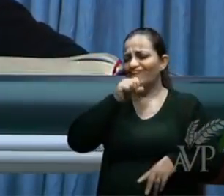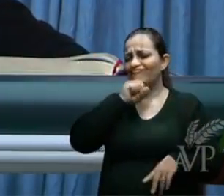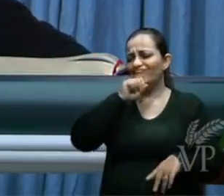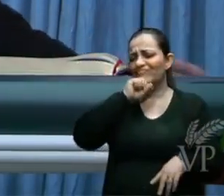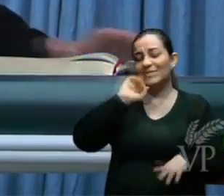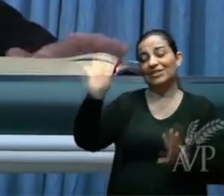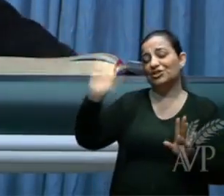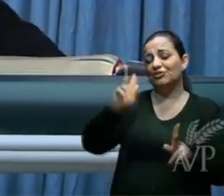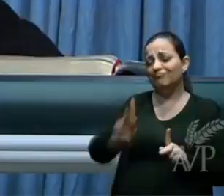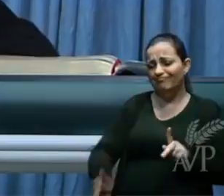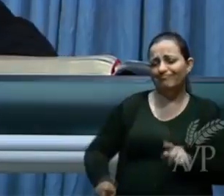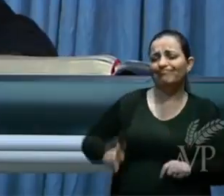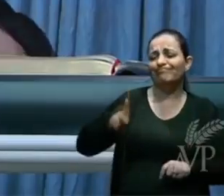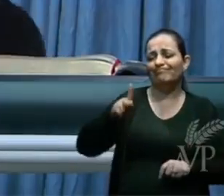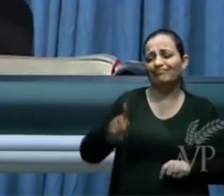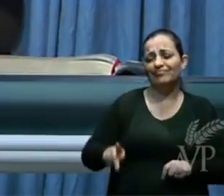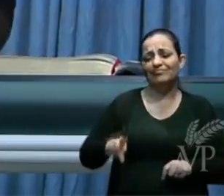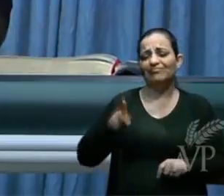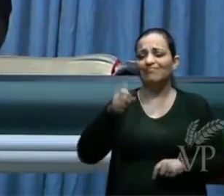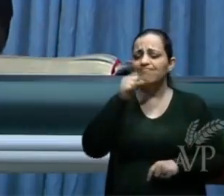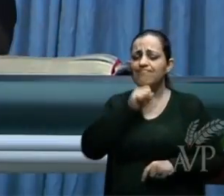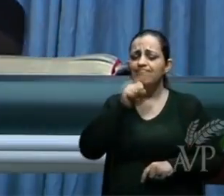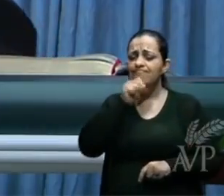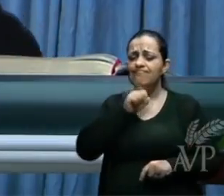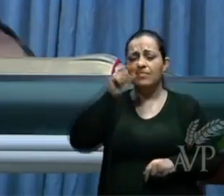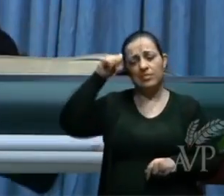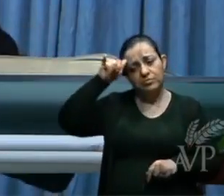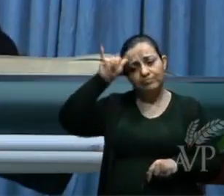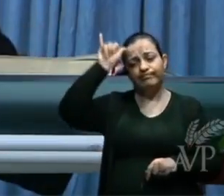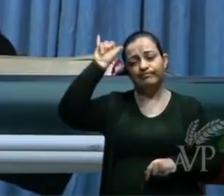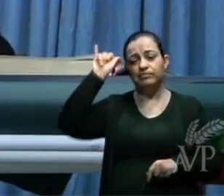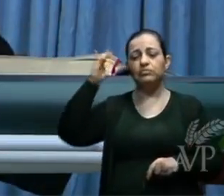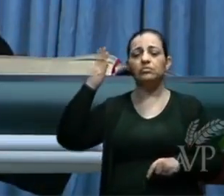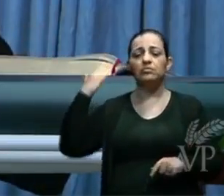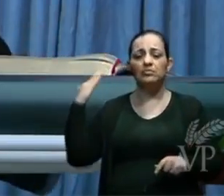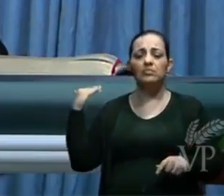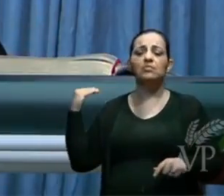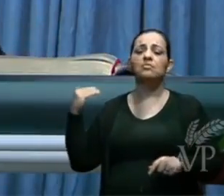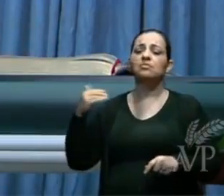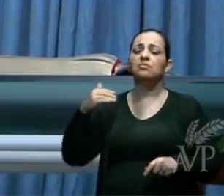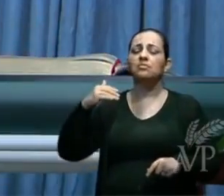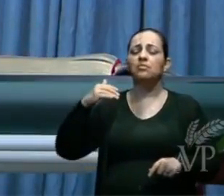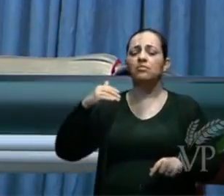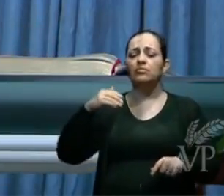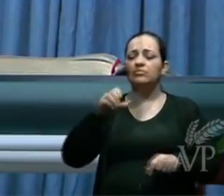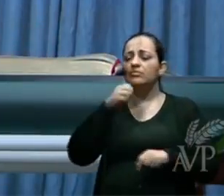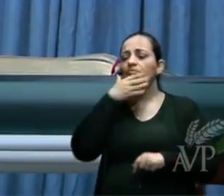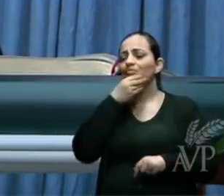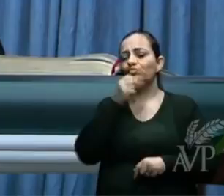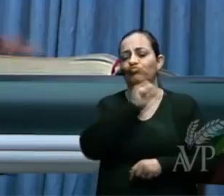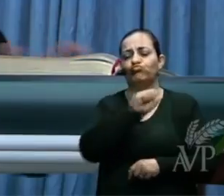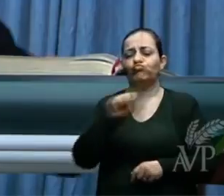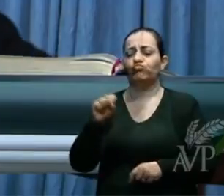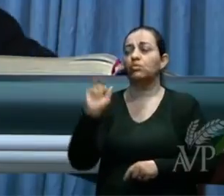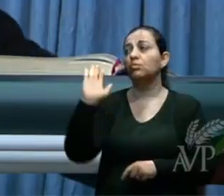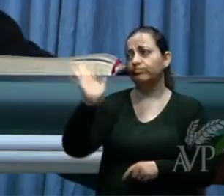pastoreando o gado do meus os rebanhos do meu sogro